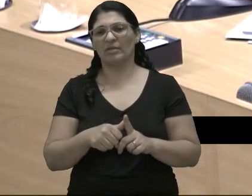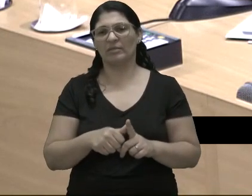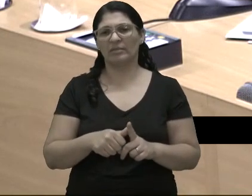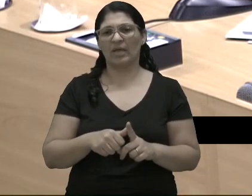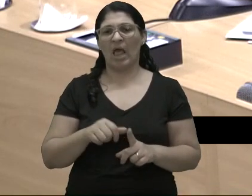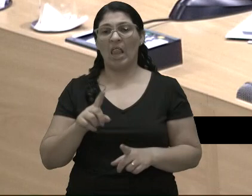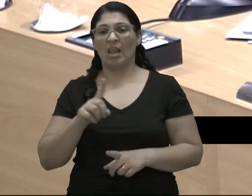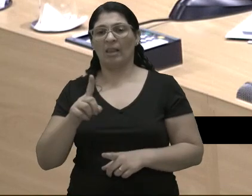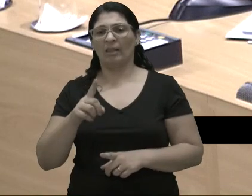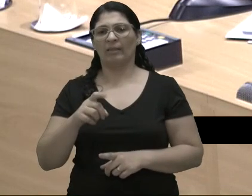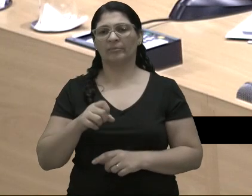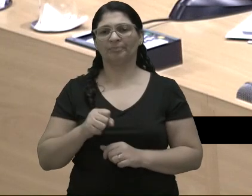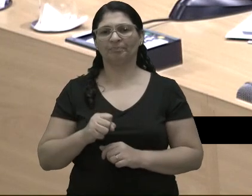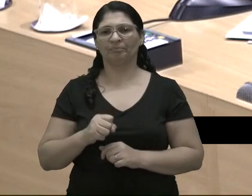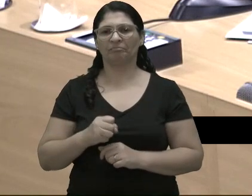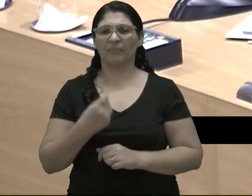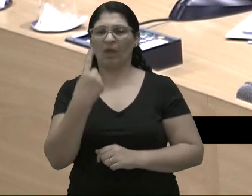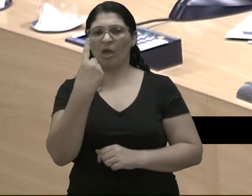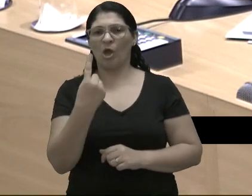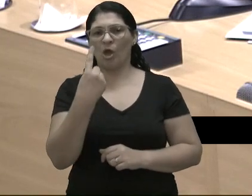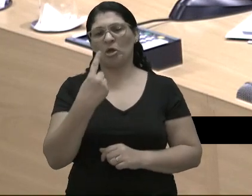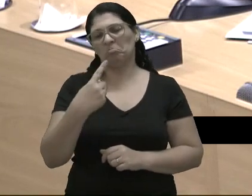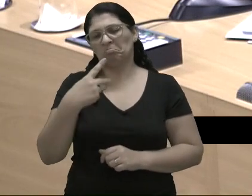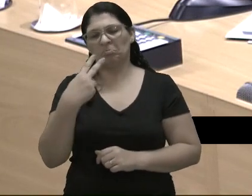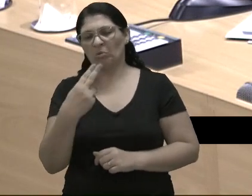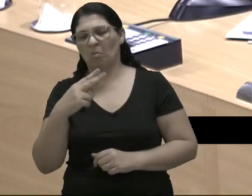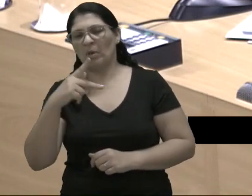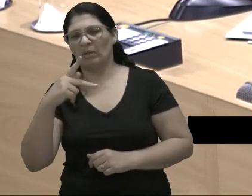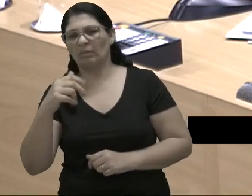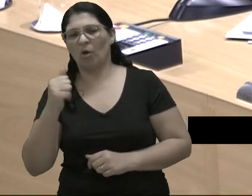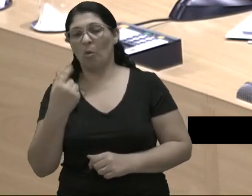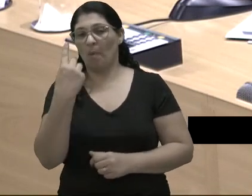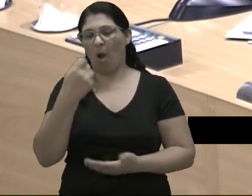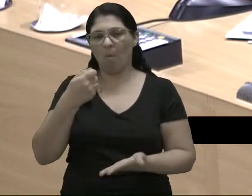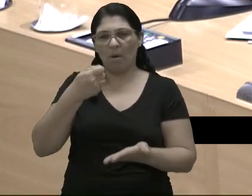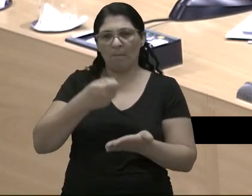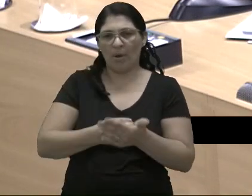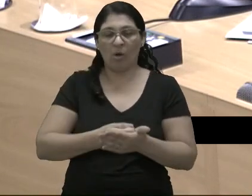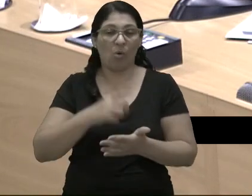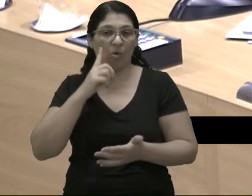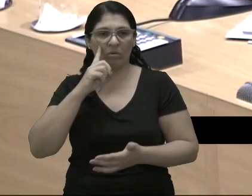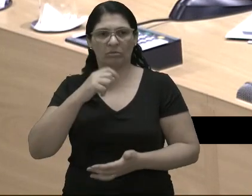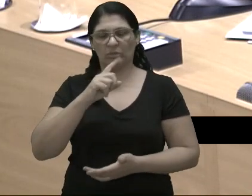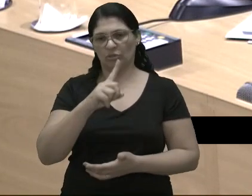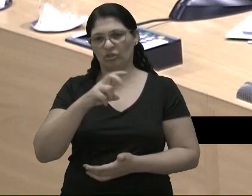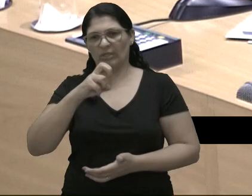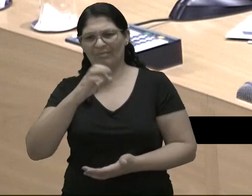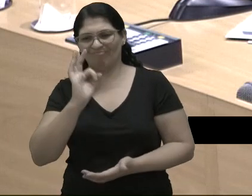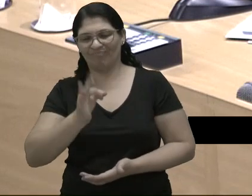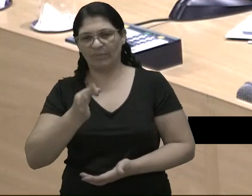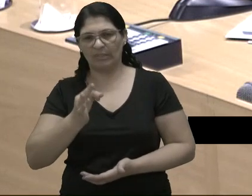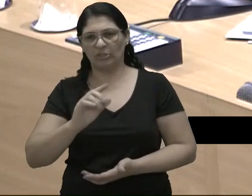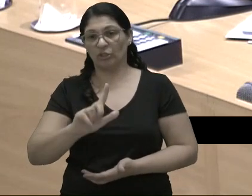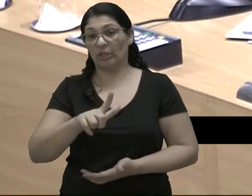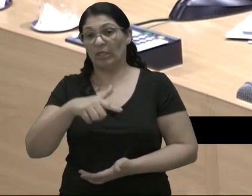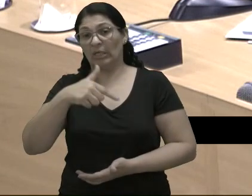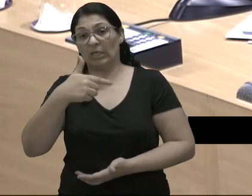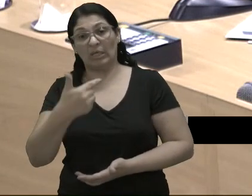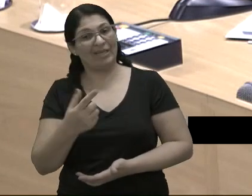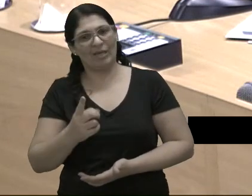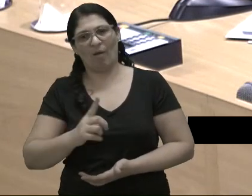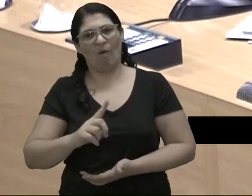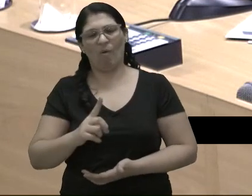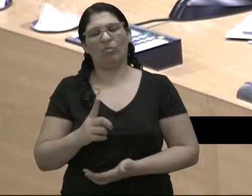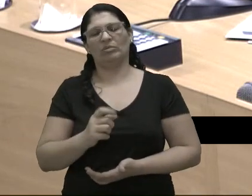se a San Marino ou a Santa Helena. Uma foi pago dentro do previsto, que é até o dia 15, né? O mês de junho, e a